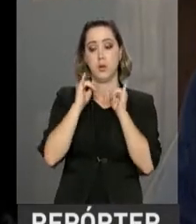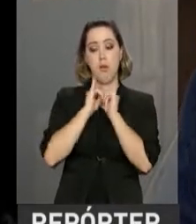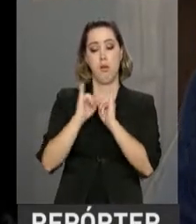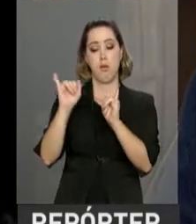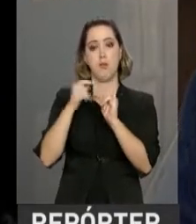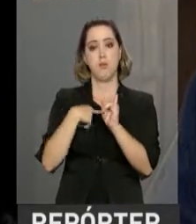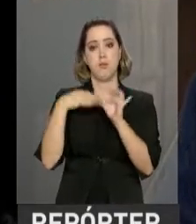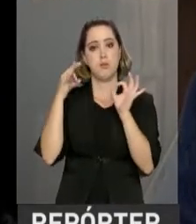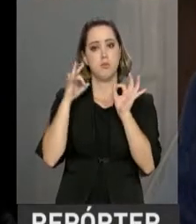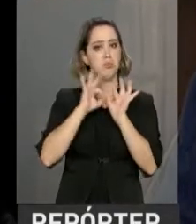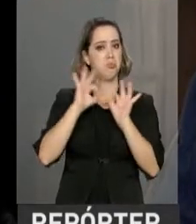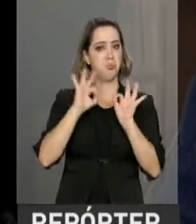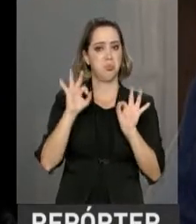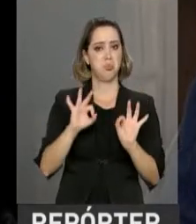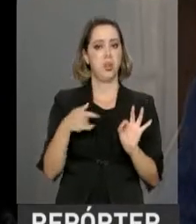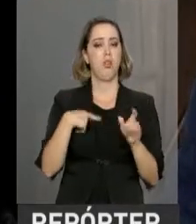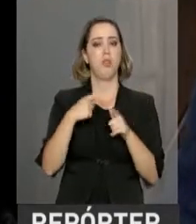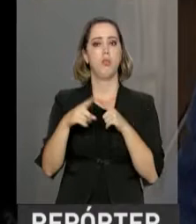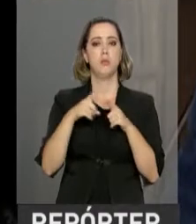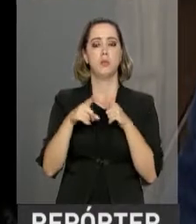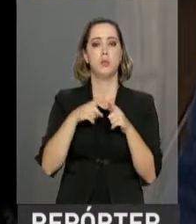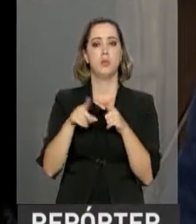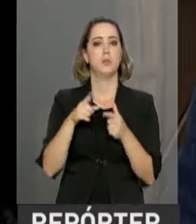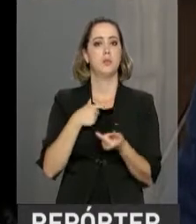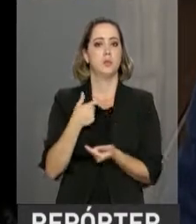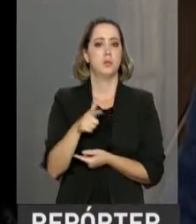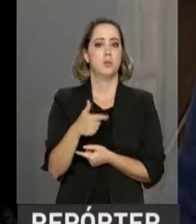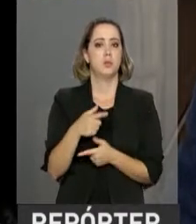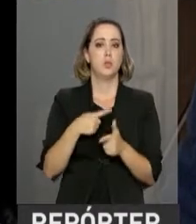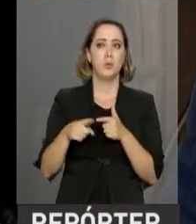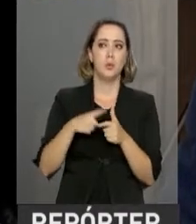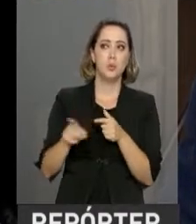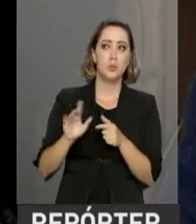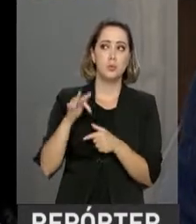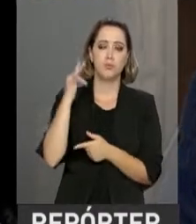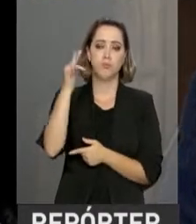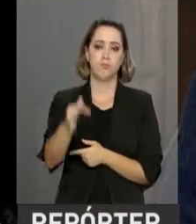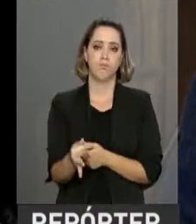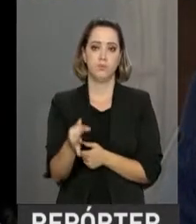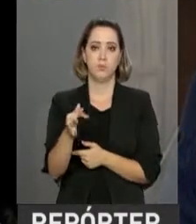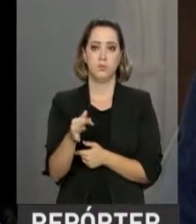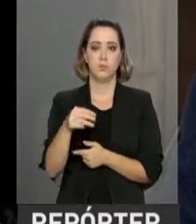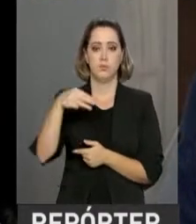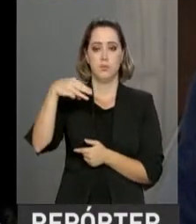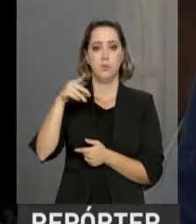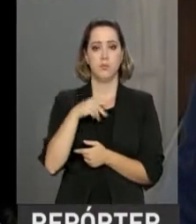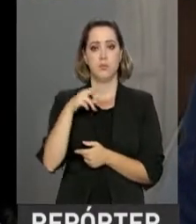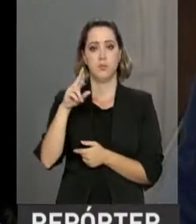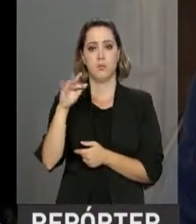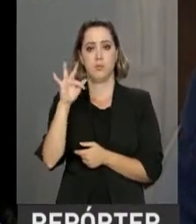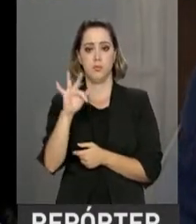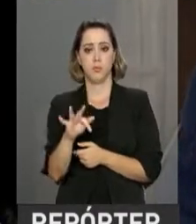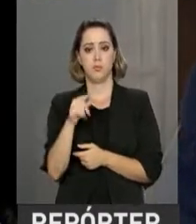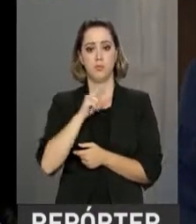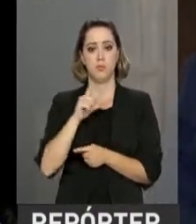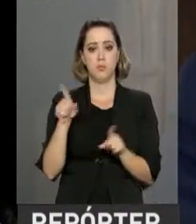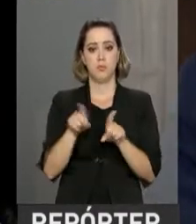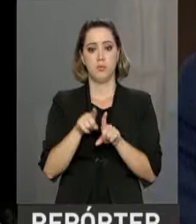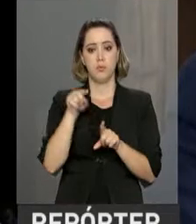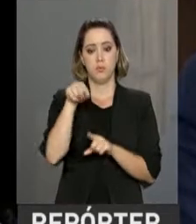sem nenhum problema e não tenham problemas posteriores com a receita federal e